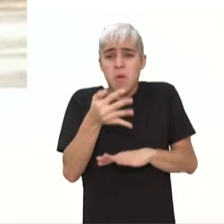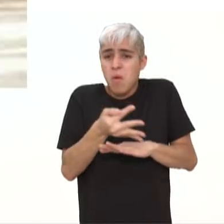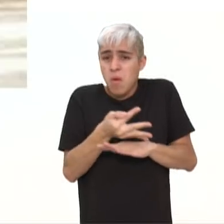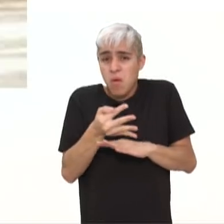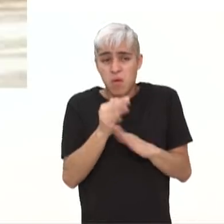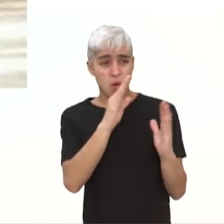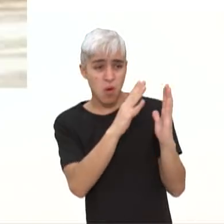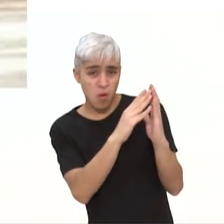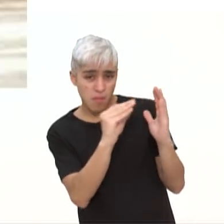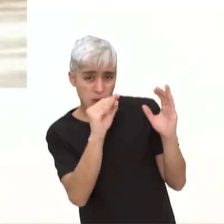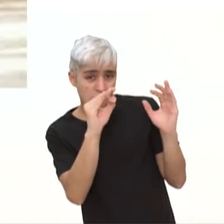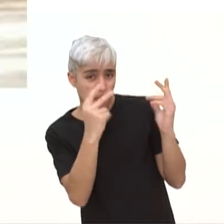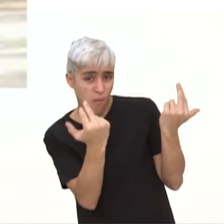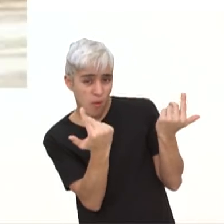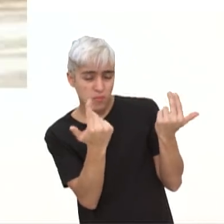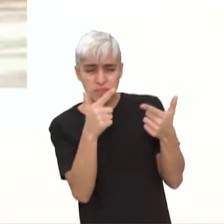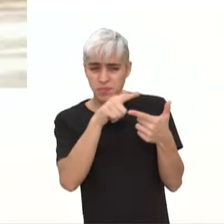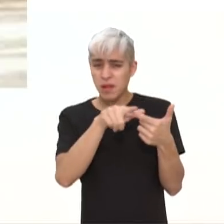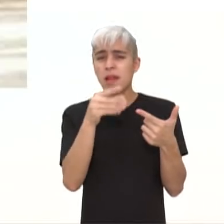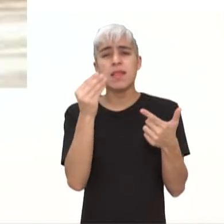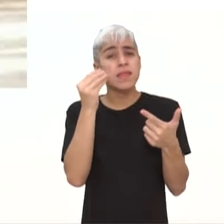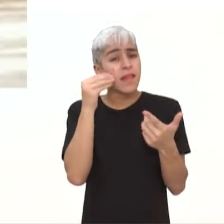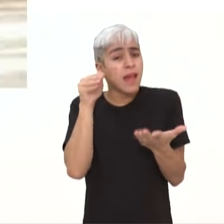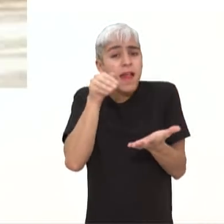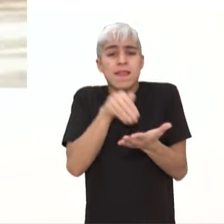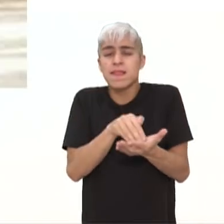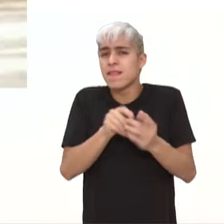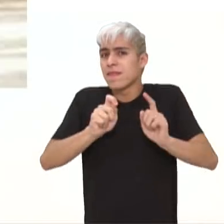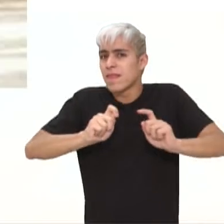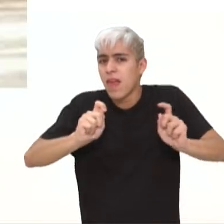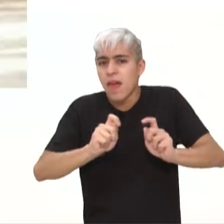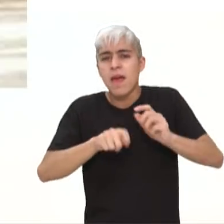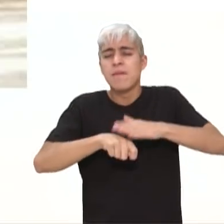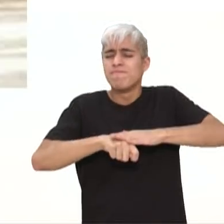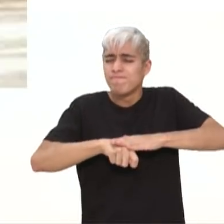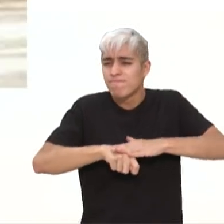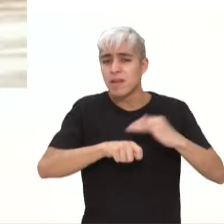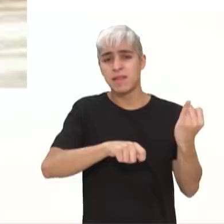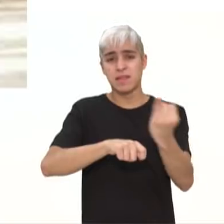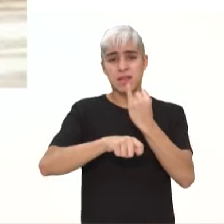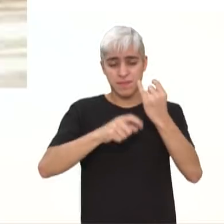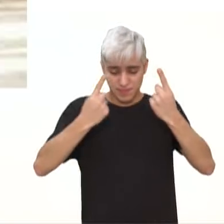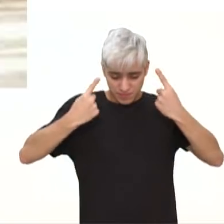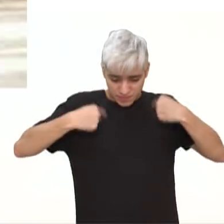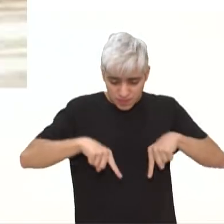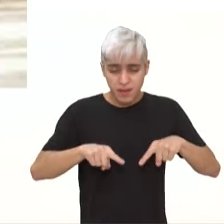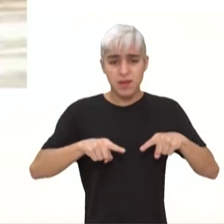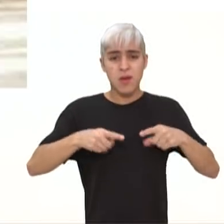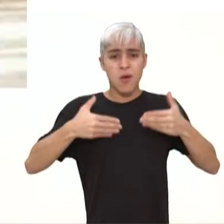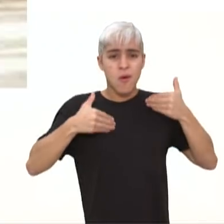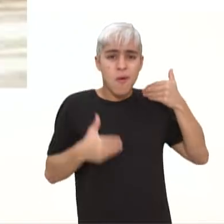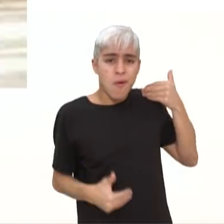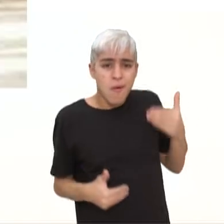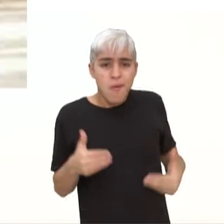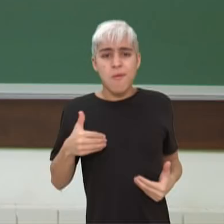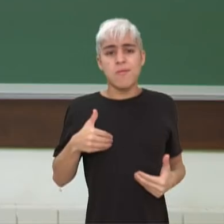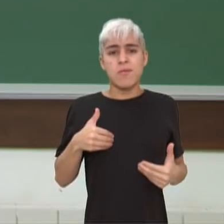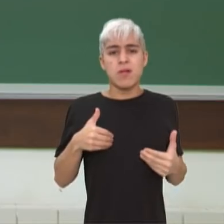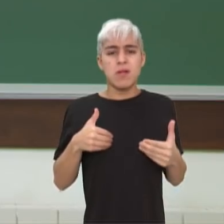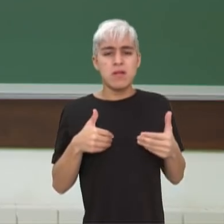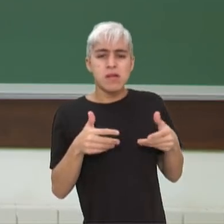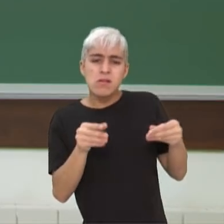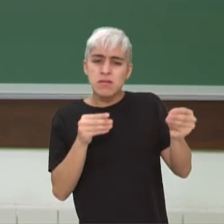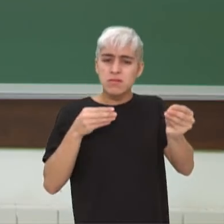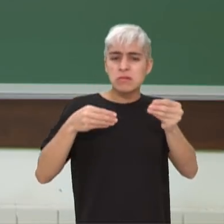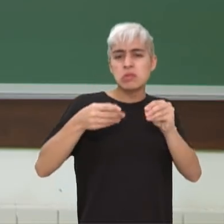pé e tudo mais, não tem problema, vai até onde você conseguir. O que importa é você ir trabalhando a flexibilidade do seu corpo com uma